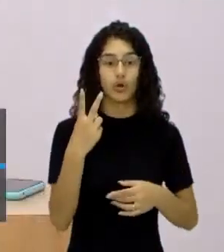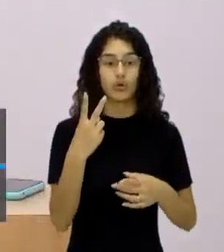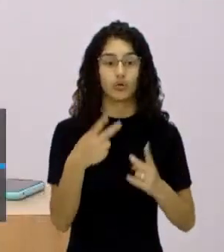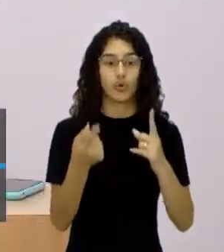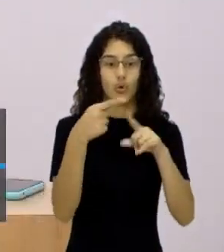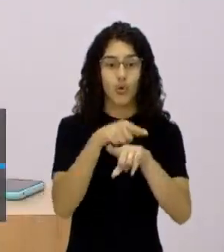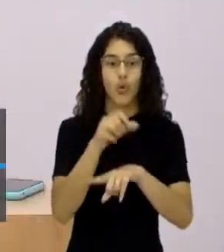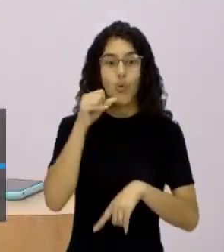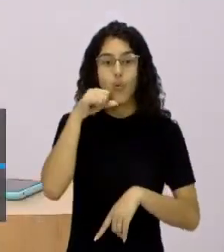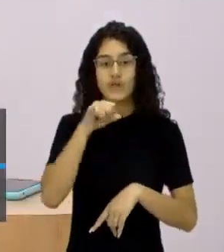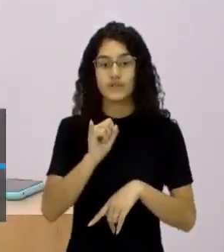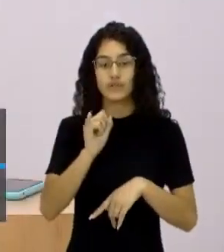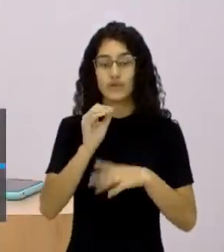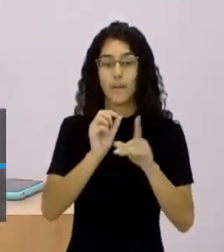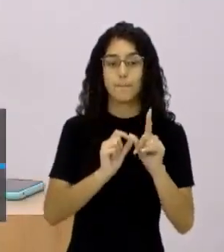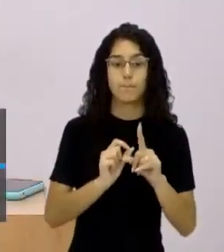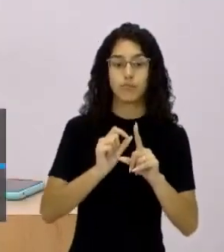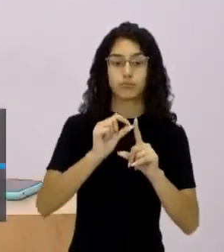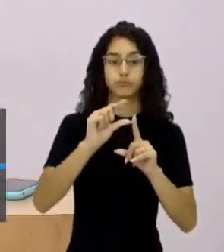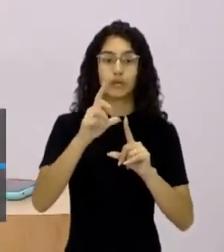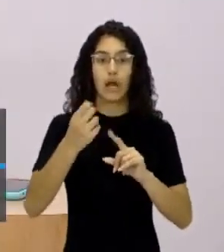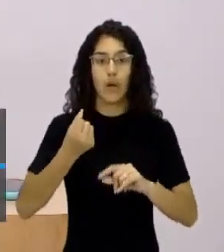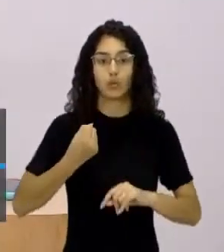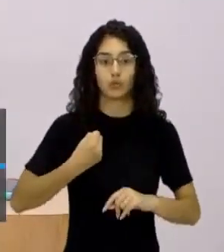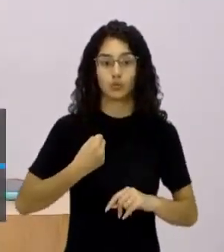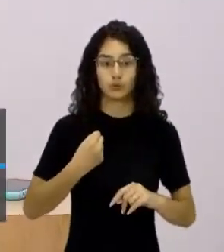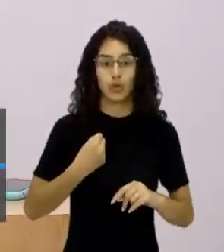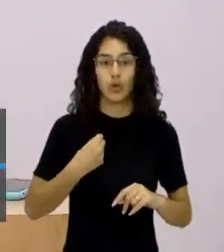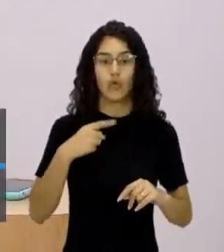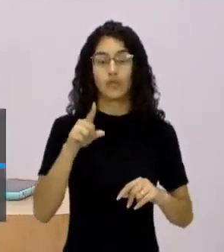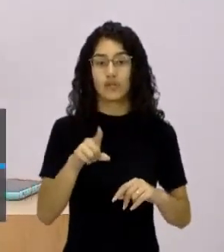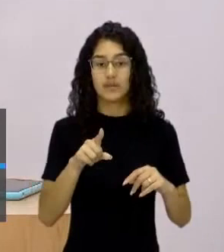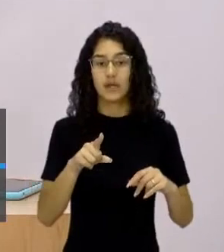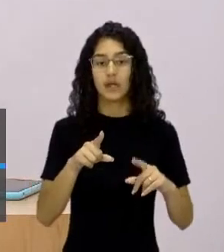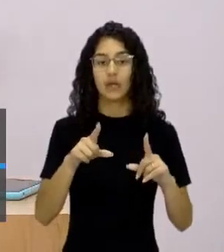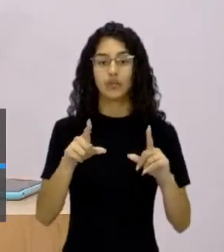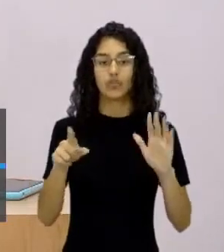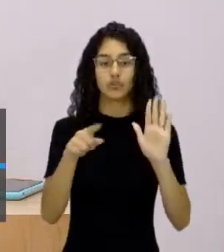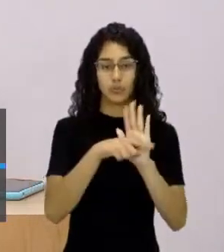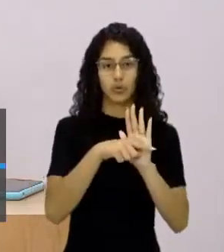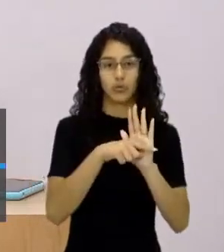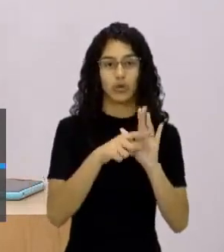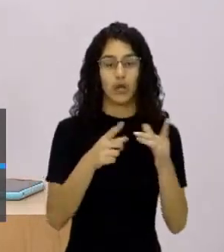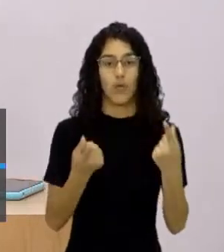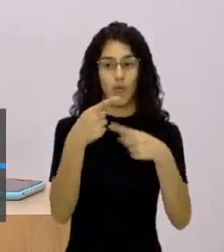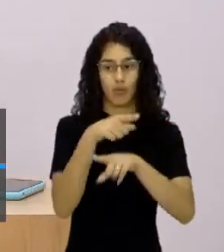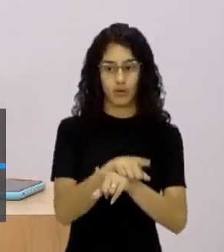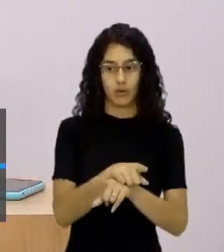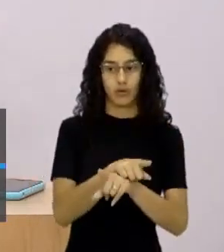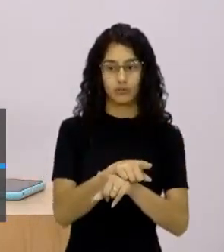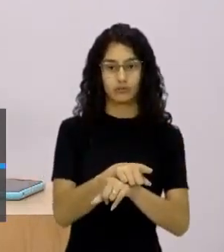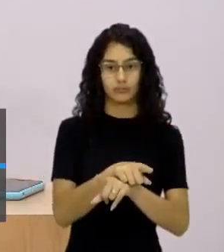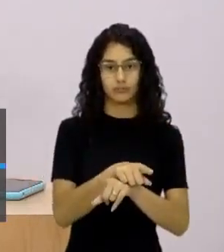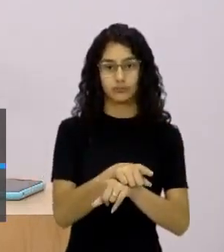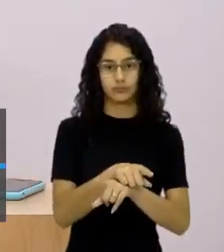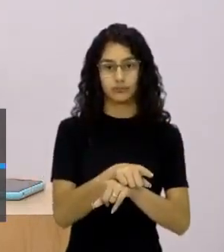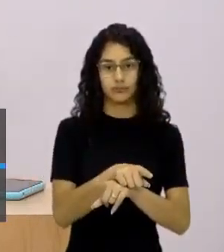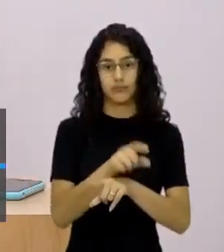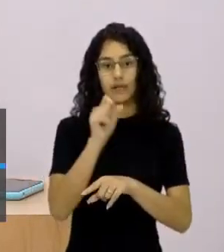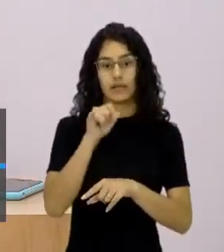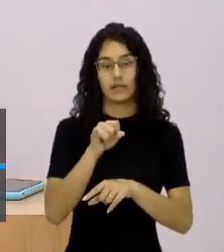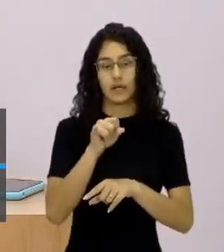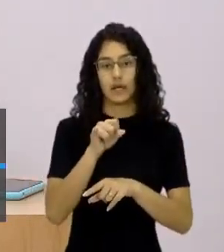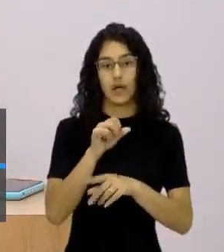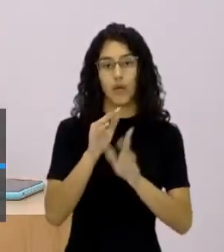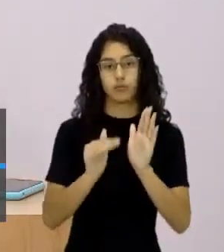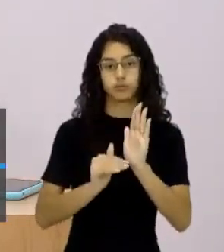Se você aumentar o número, você reduz, é o contrário. Para compensar, né? Você aumenta de um,